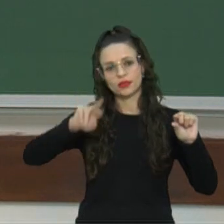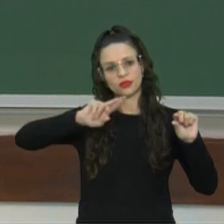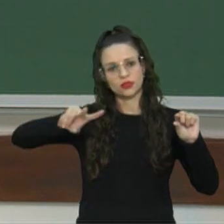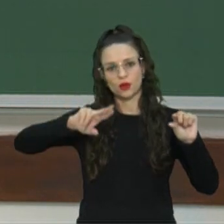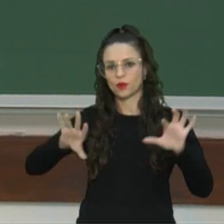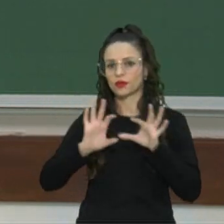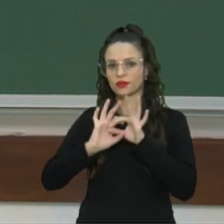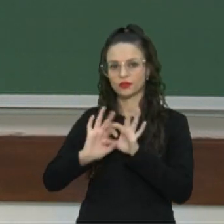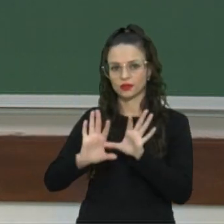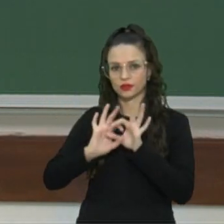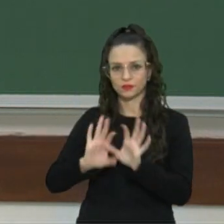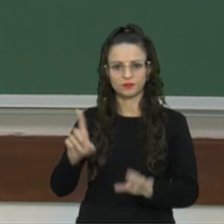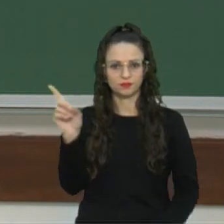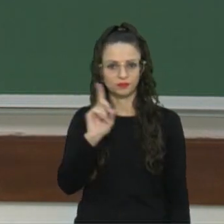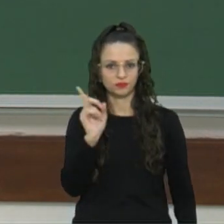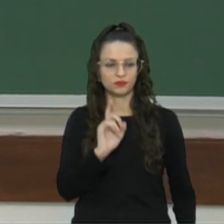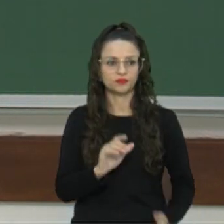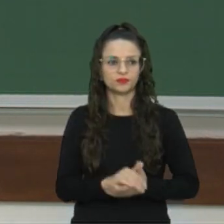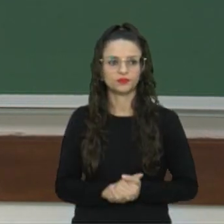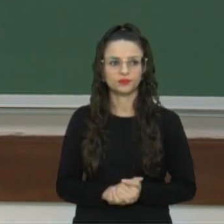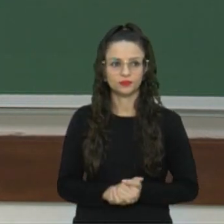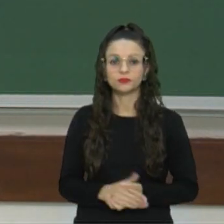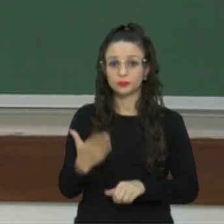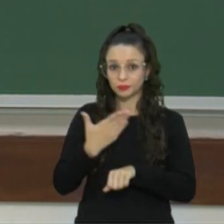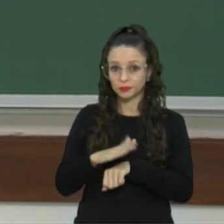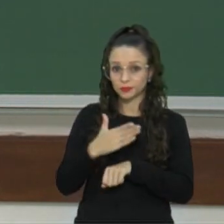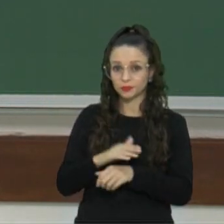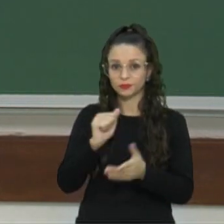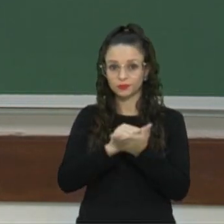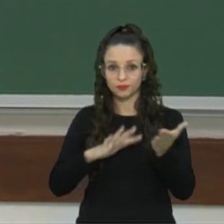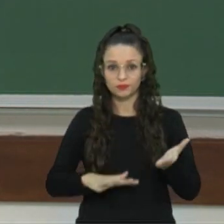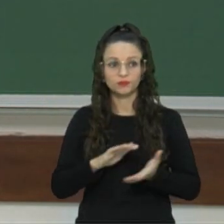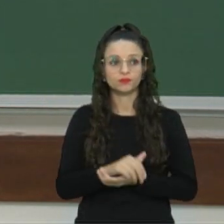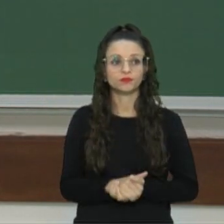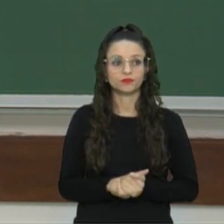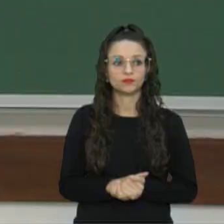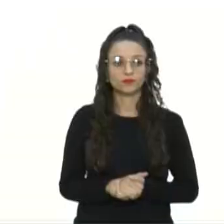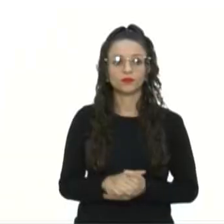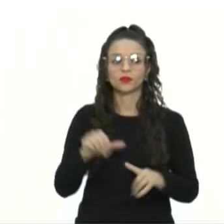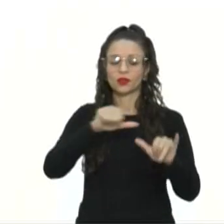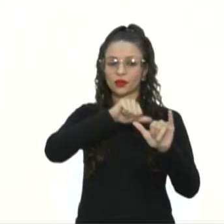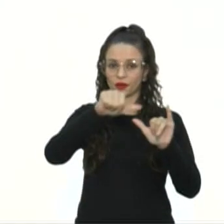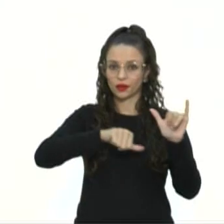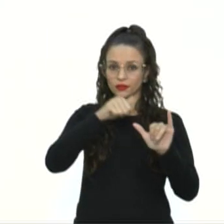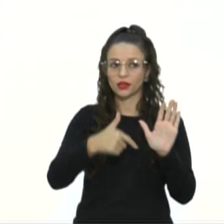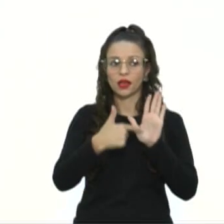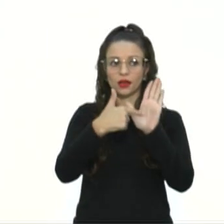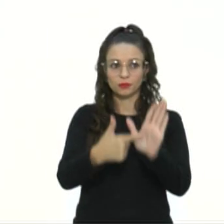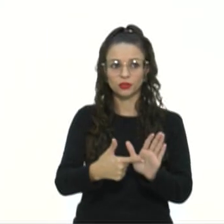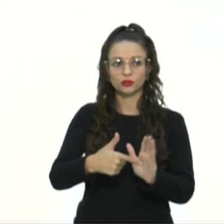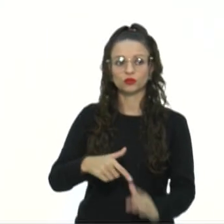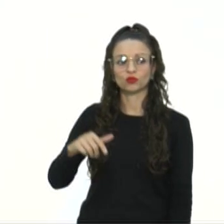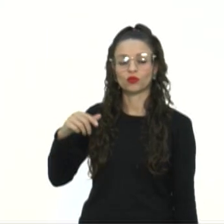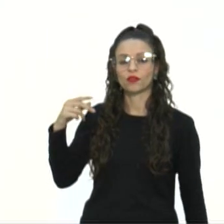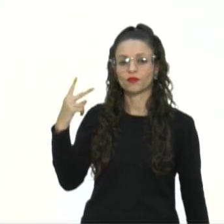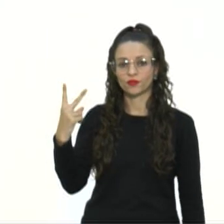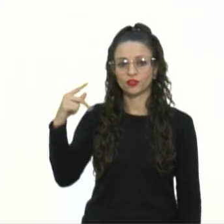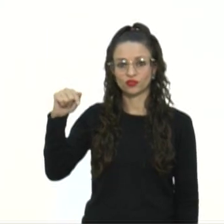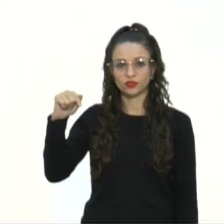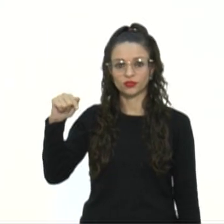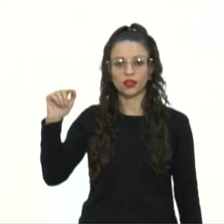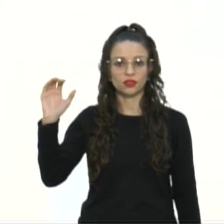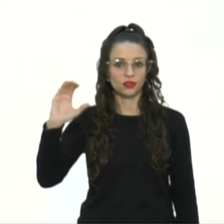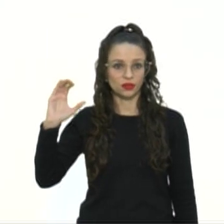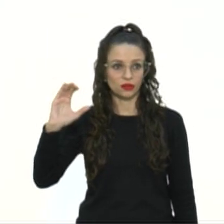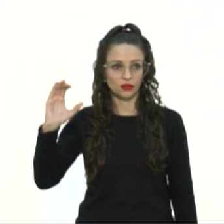é espontânea. Vamos fazer uma atividade então? Uma reação química apresentou a 27